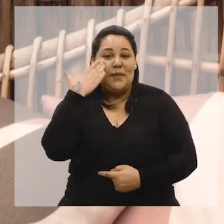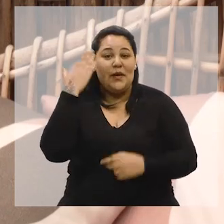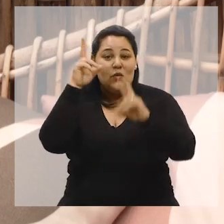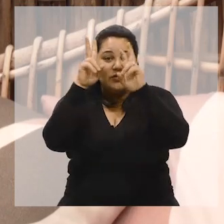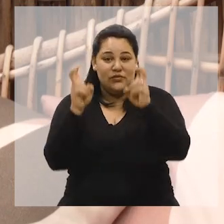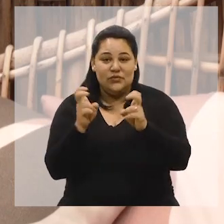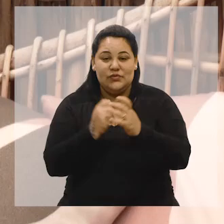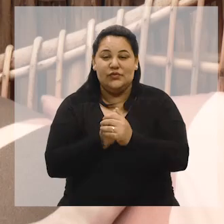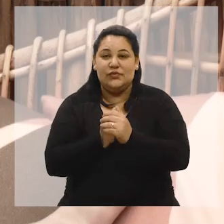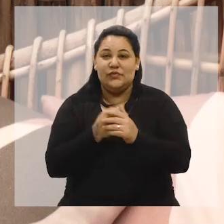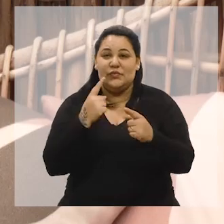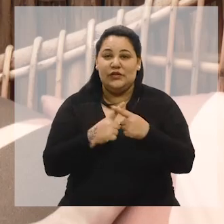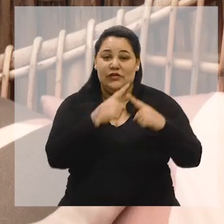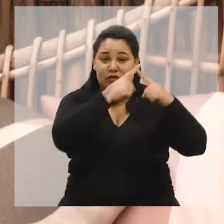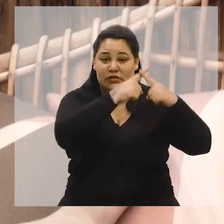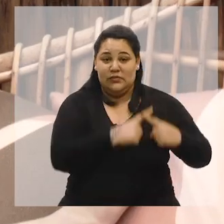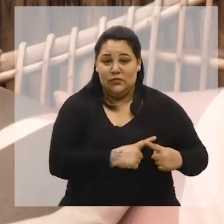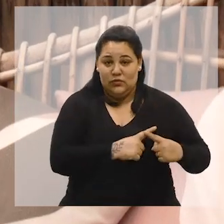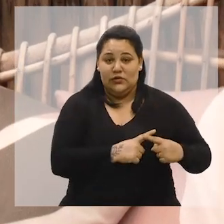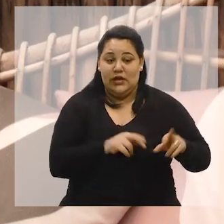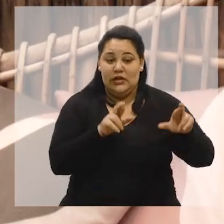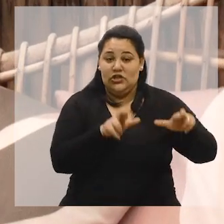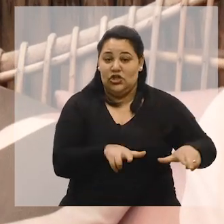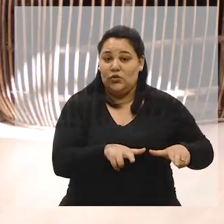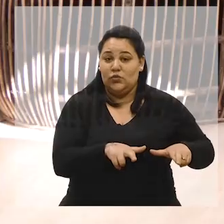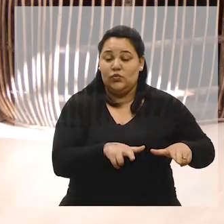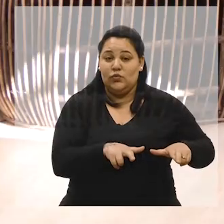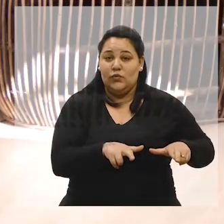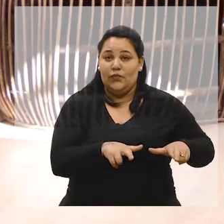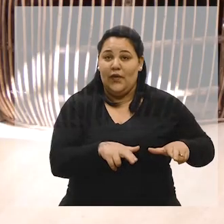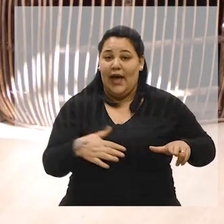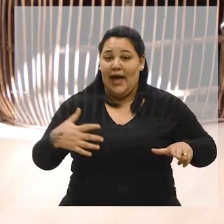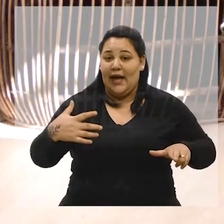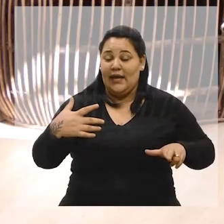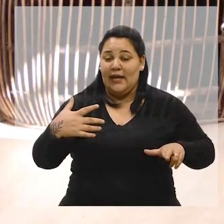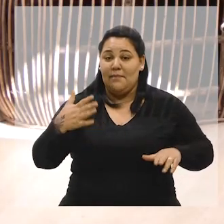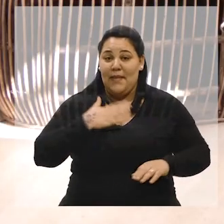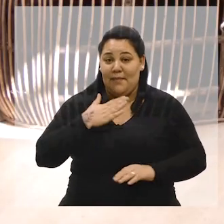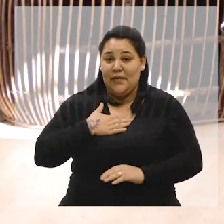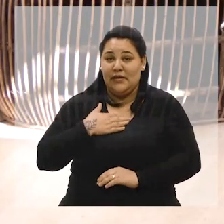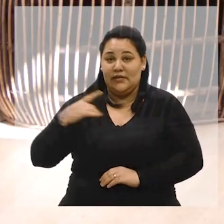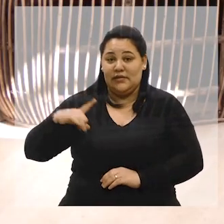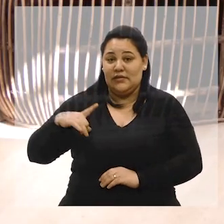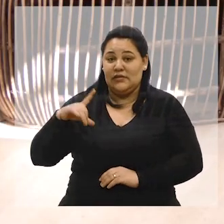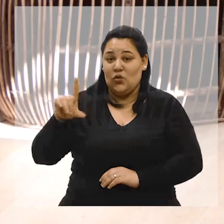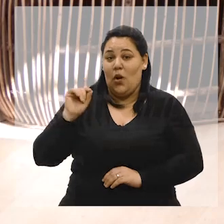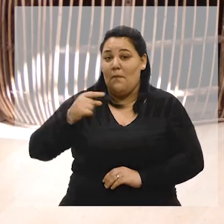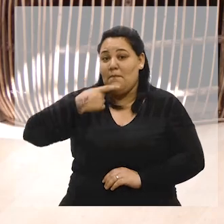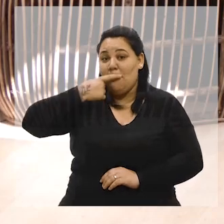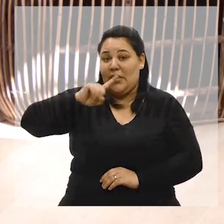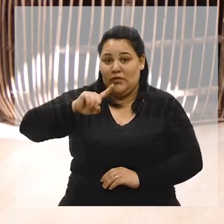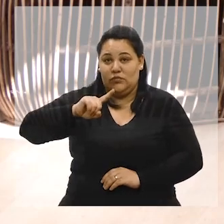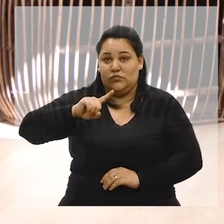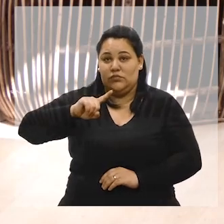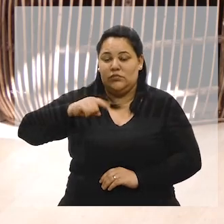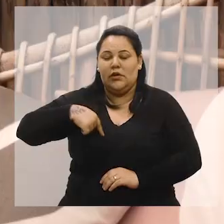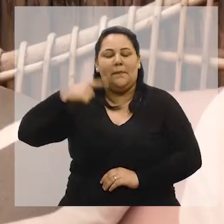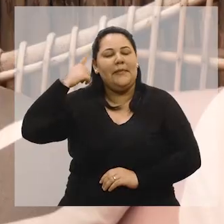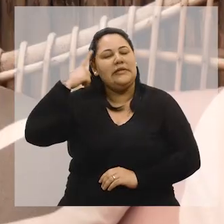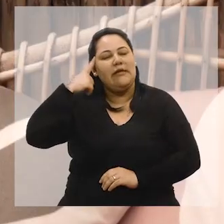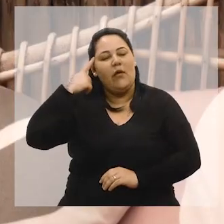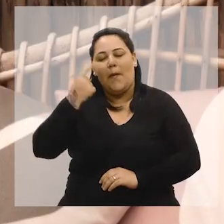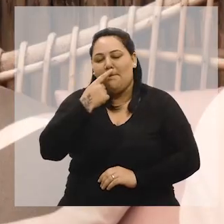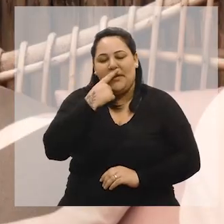sabendo do tema, né? Foram disputas regionais e aí caiu o pinhão para mim. tinha duas coisas que eu pensava na minha cabeça. Ou